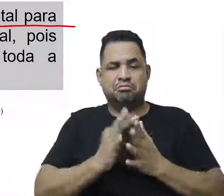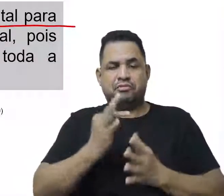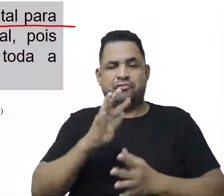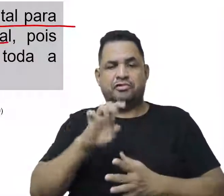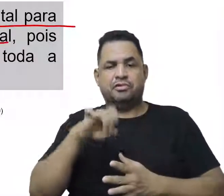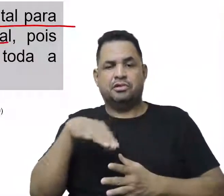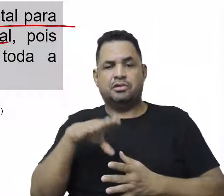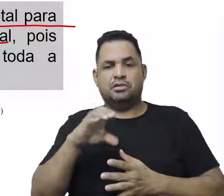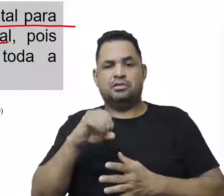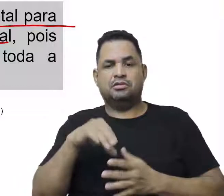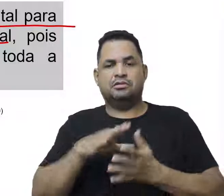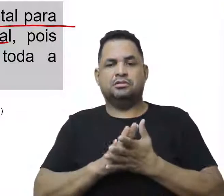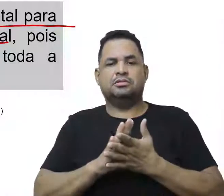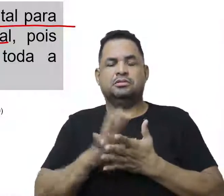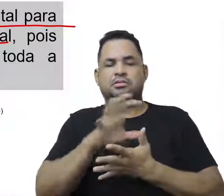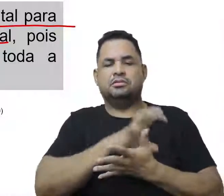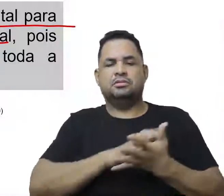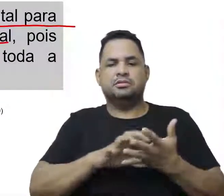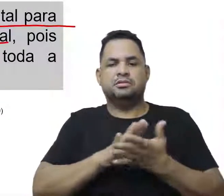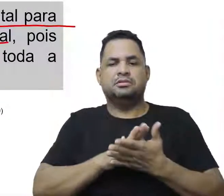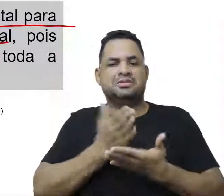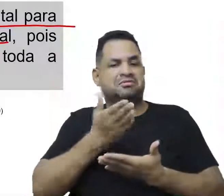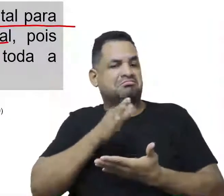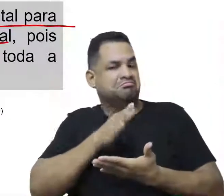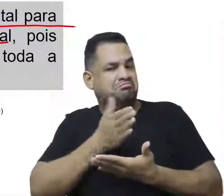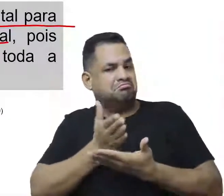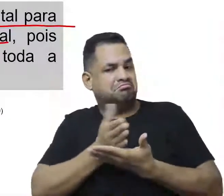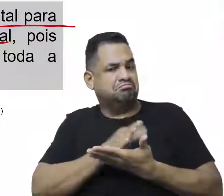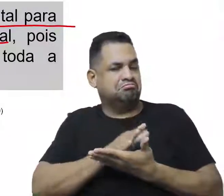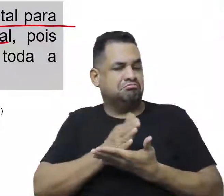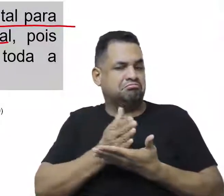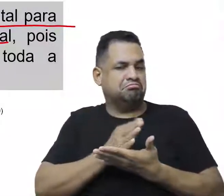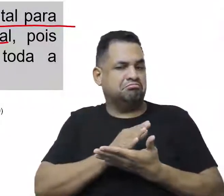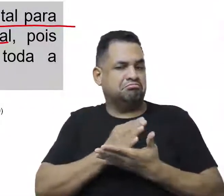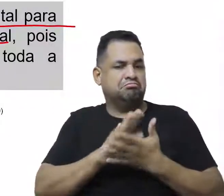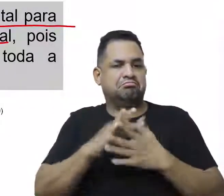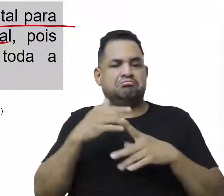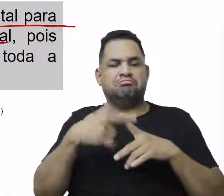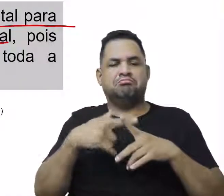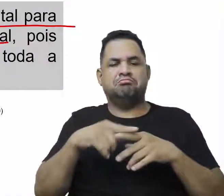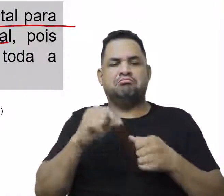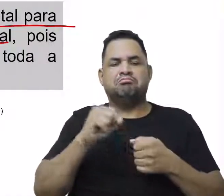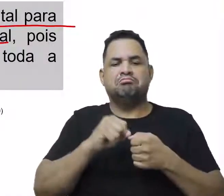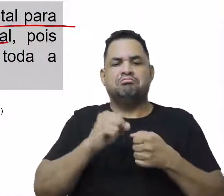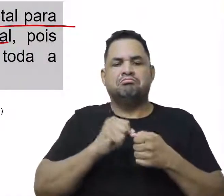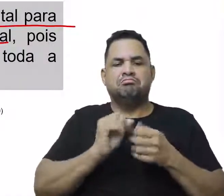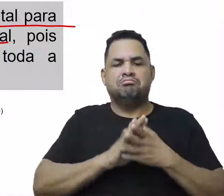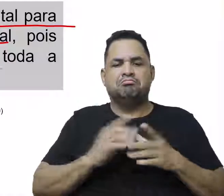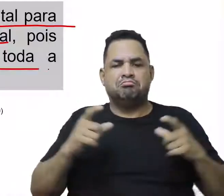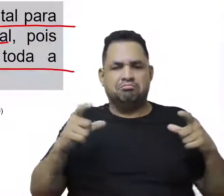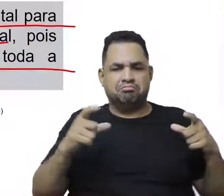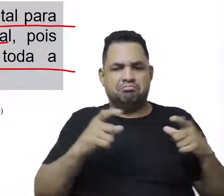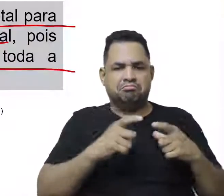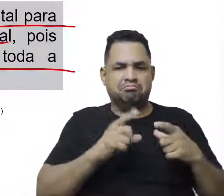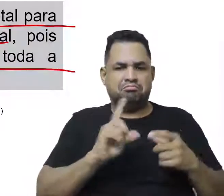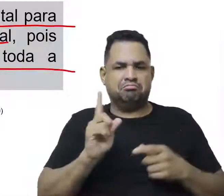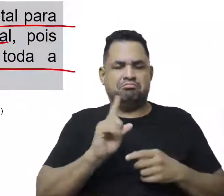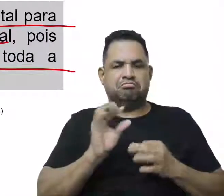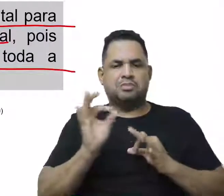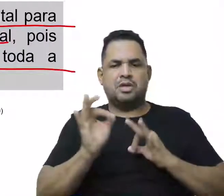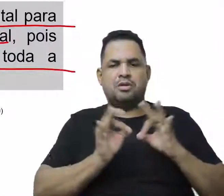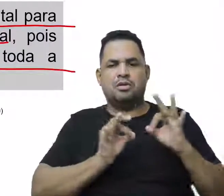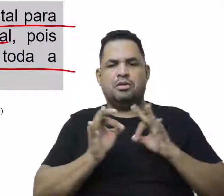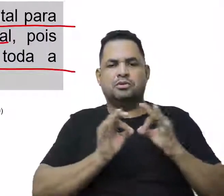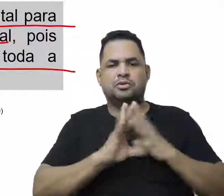essa revolução ela foi parcial pois é pois realizada por uma minoria não emancipou